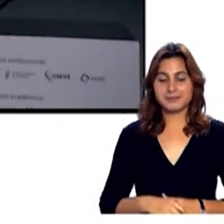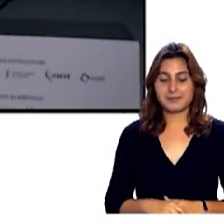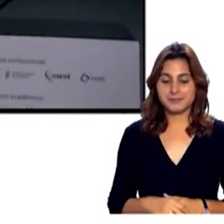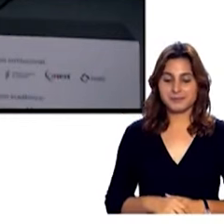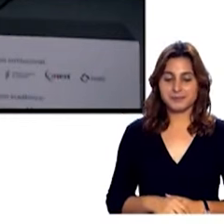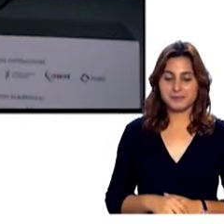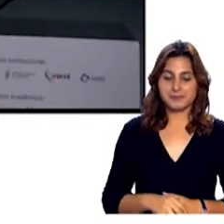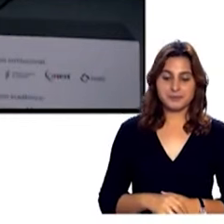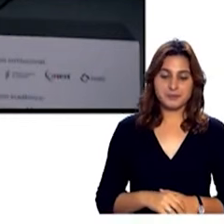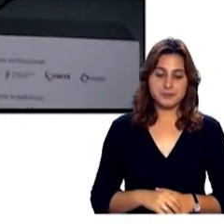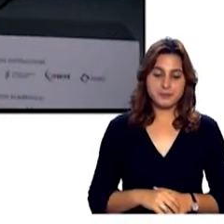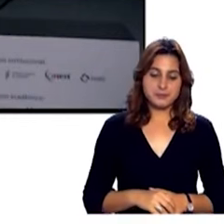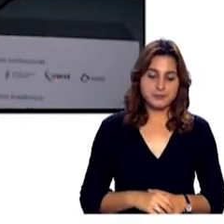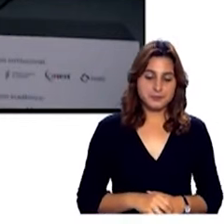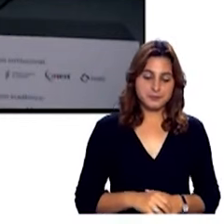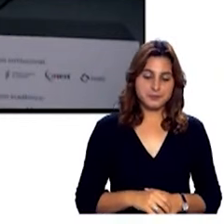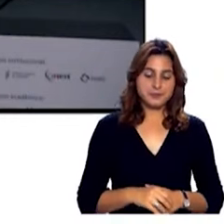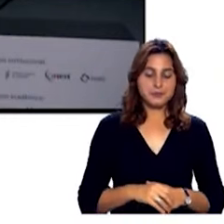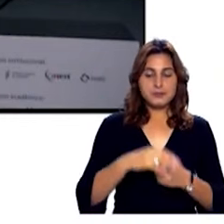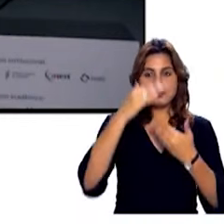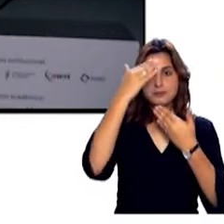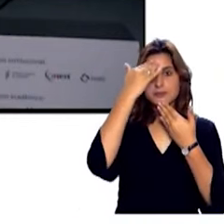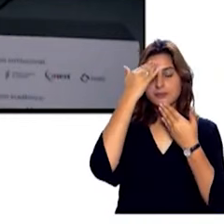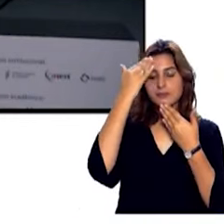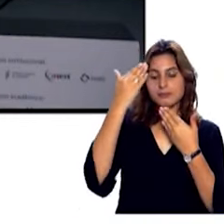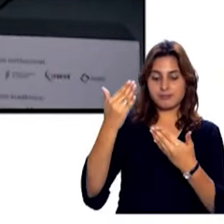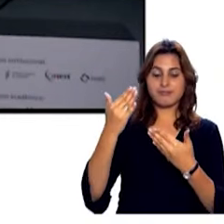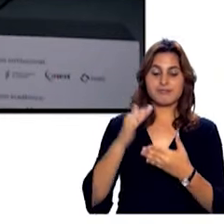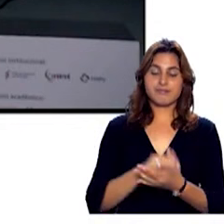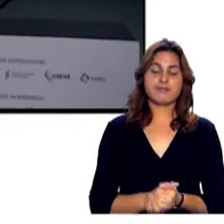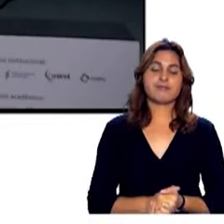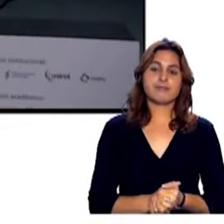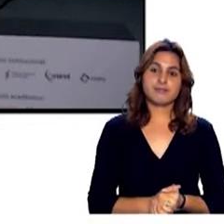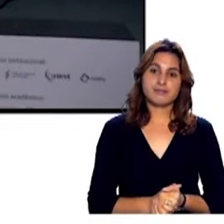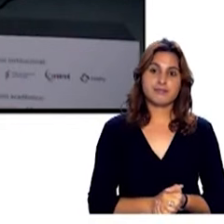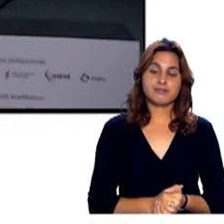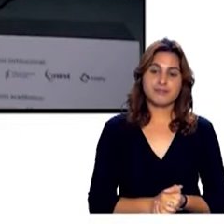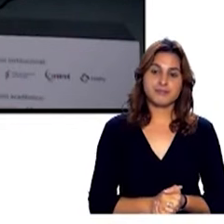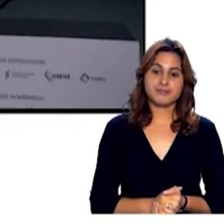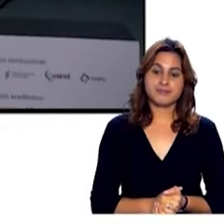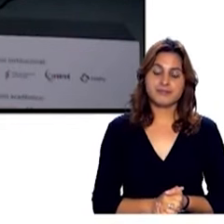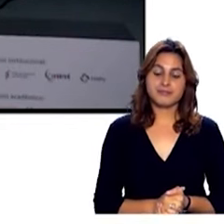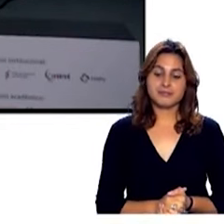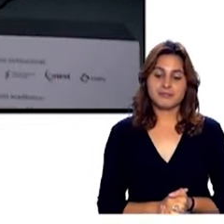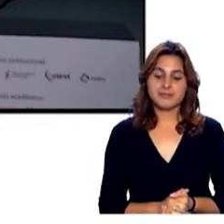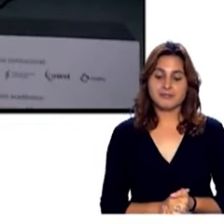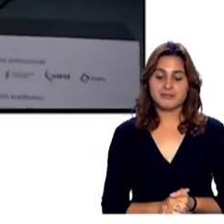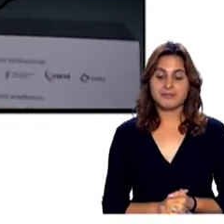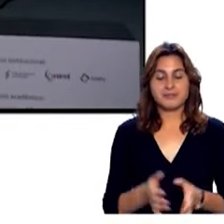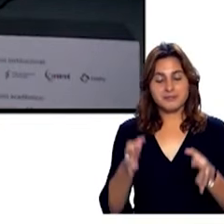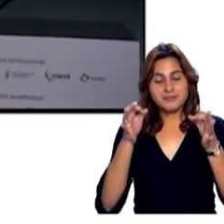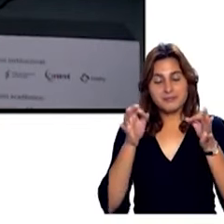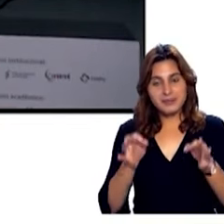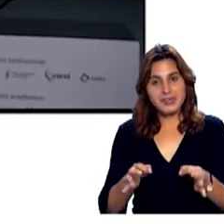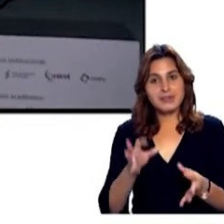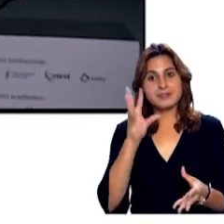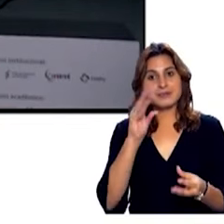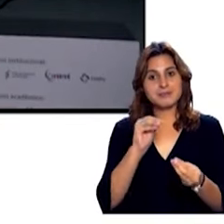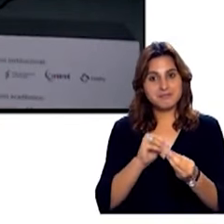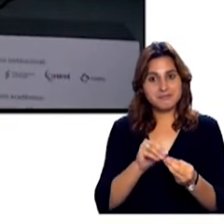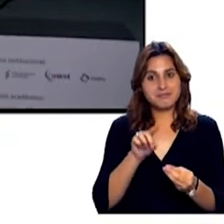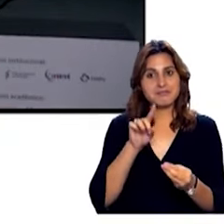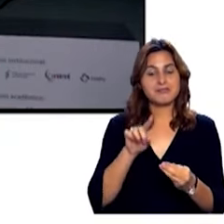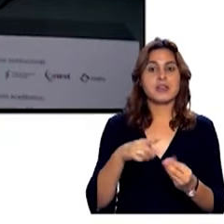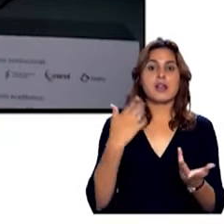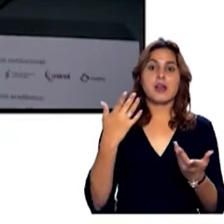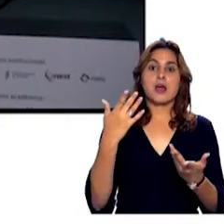só agradecemos dom dom Eduardo dep eh com certeza eh em síntese ou seja o prestígio a jurisdição